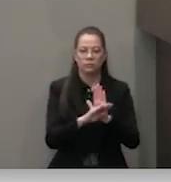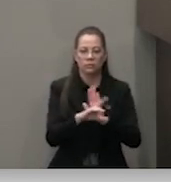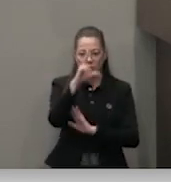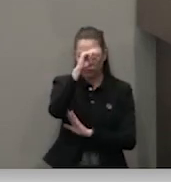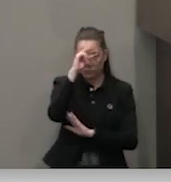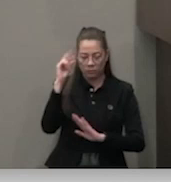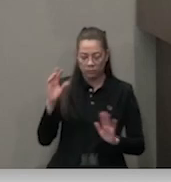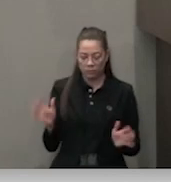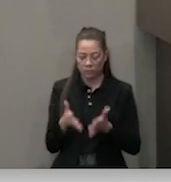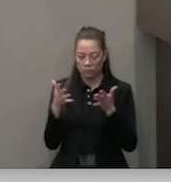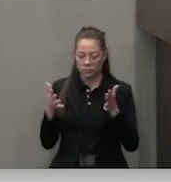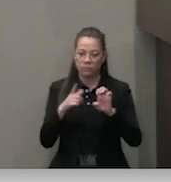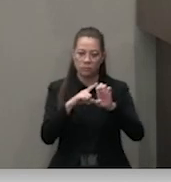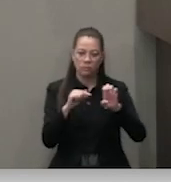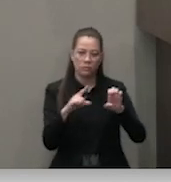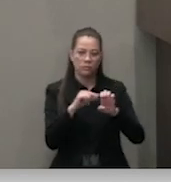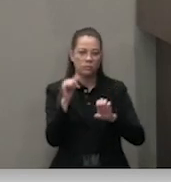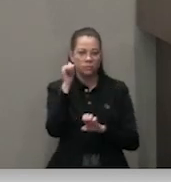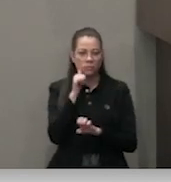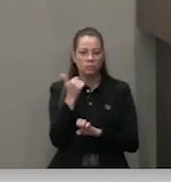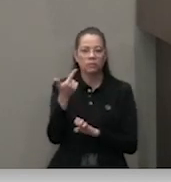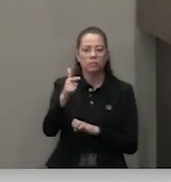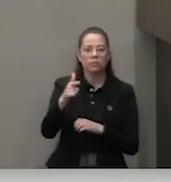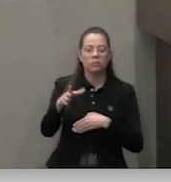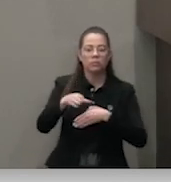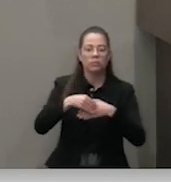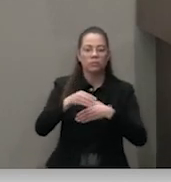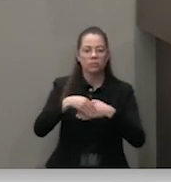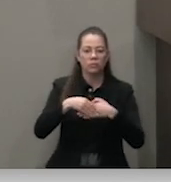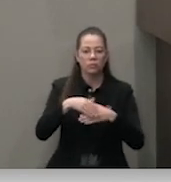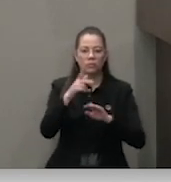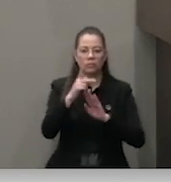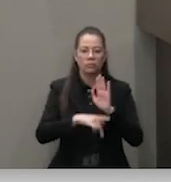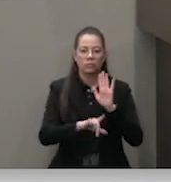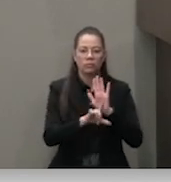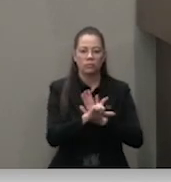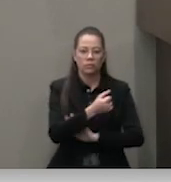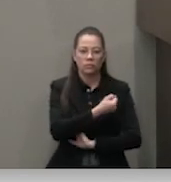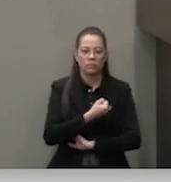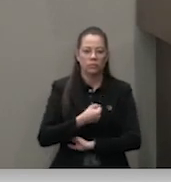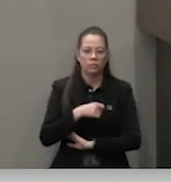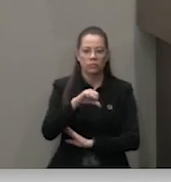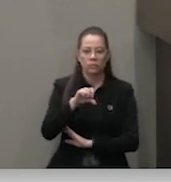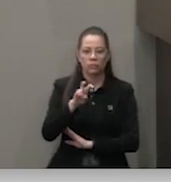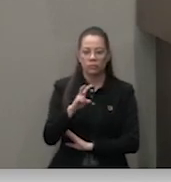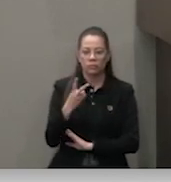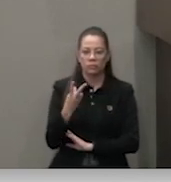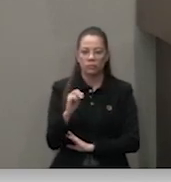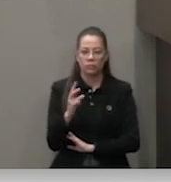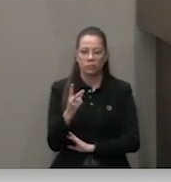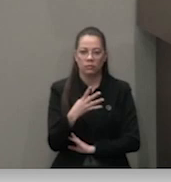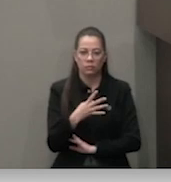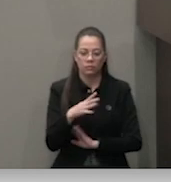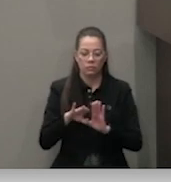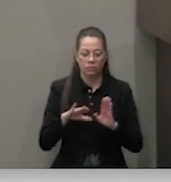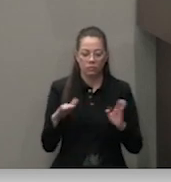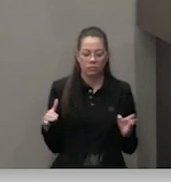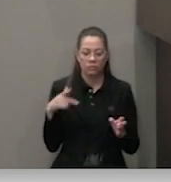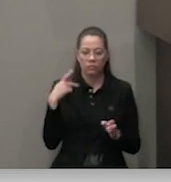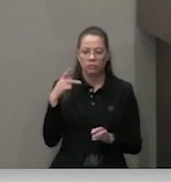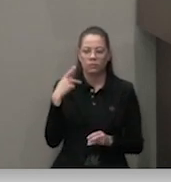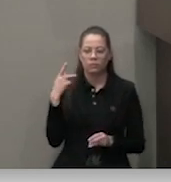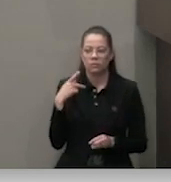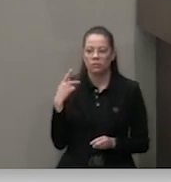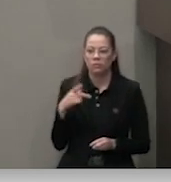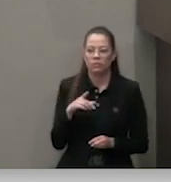incentivo ao empreendedorismo feminino e d outras providências o projeto de lei número 95/24 gabinete da do